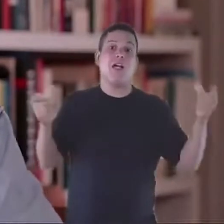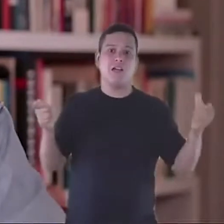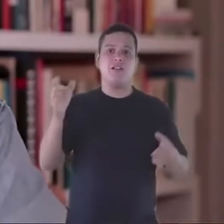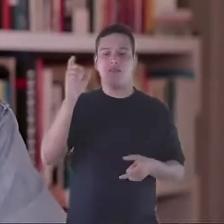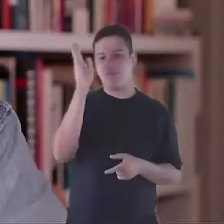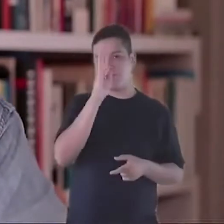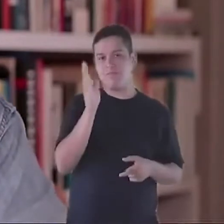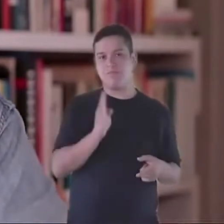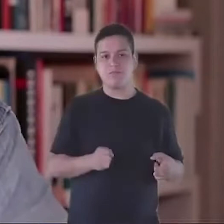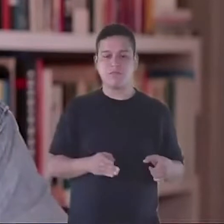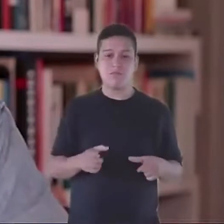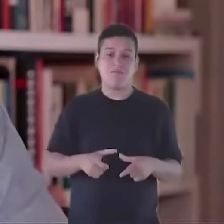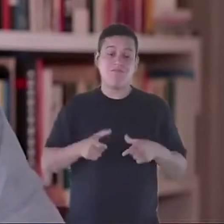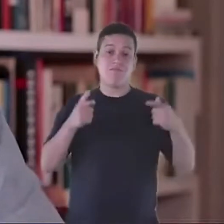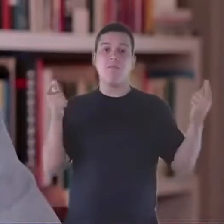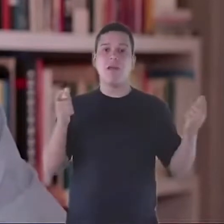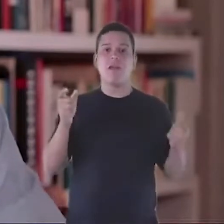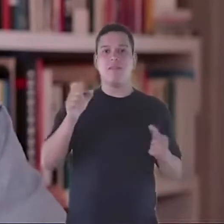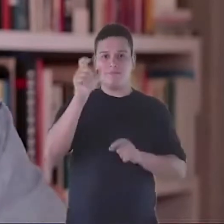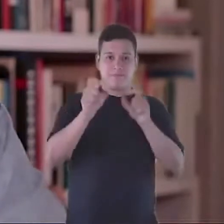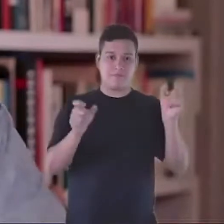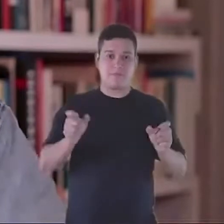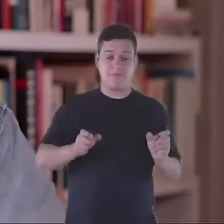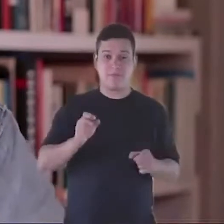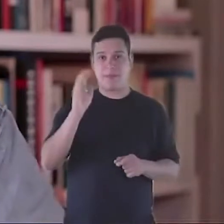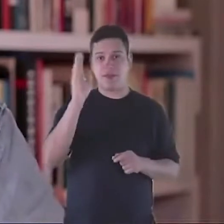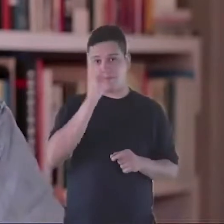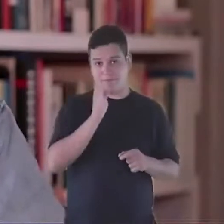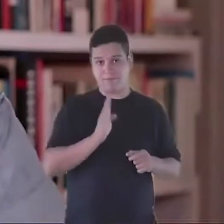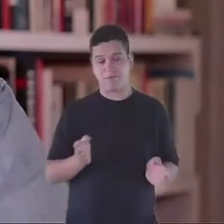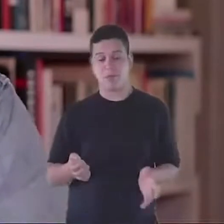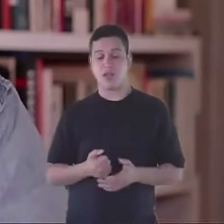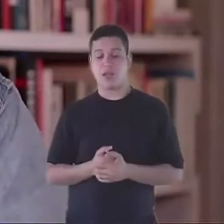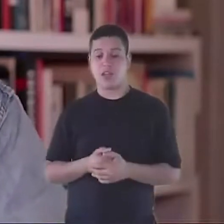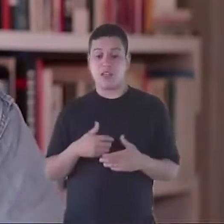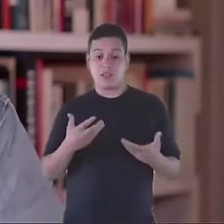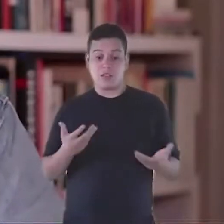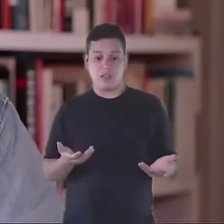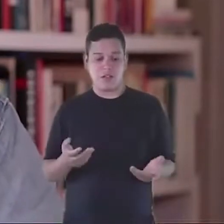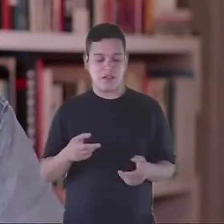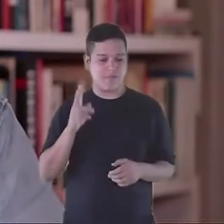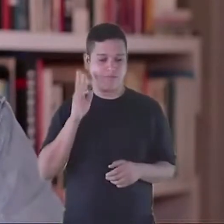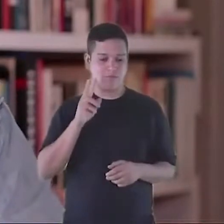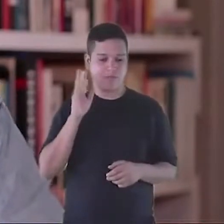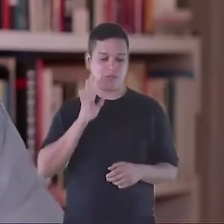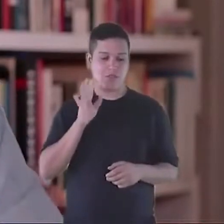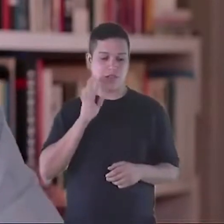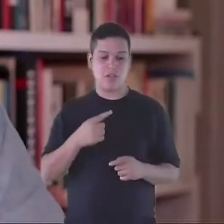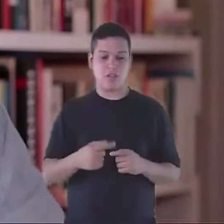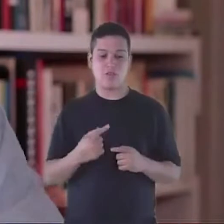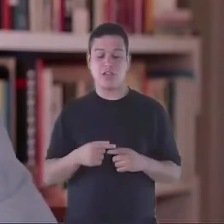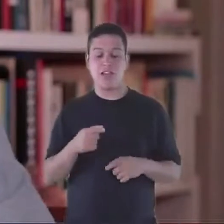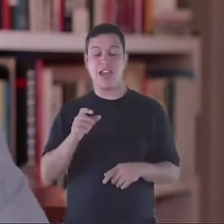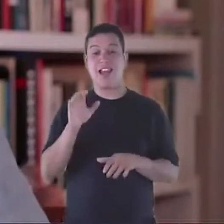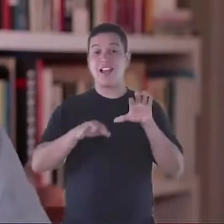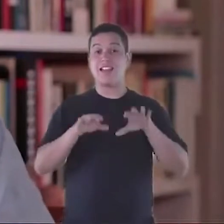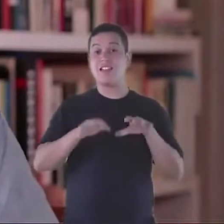cria também é um jogo de memórias trocadas. Eu me vi muitas vezes nas